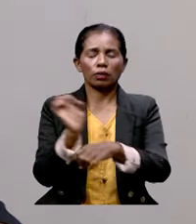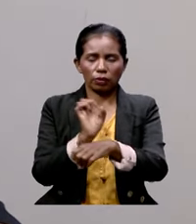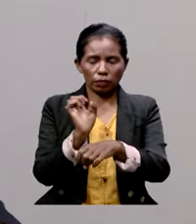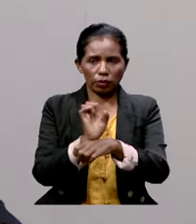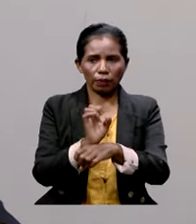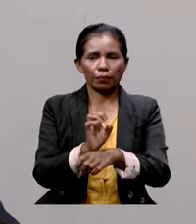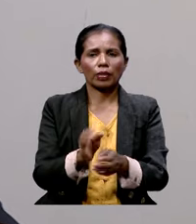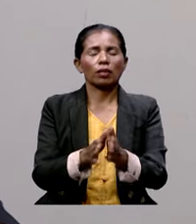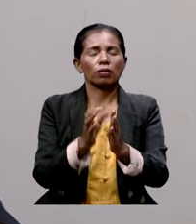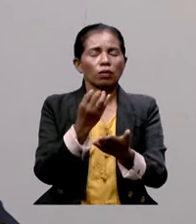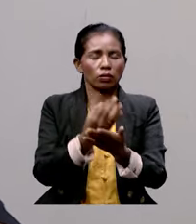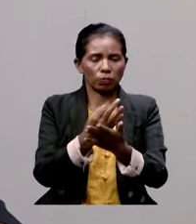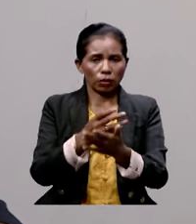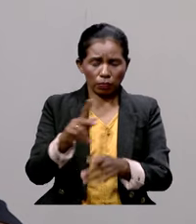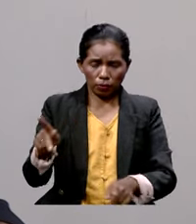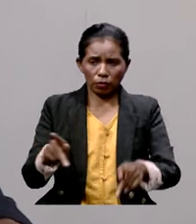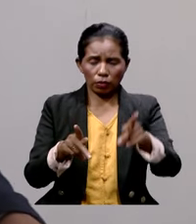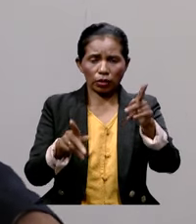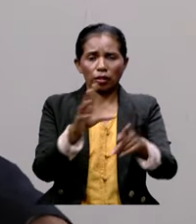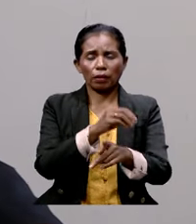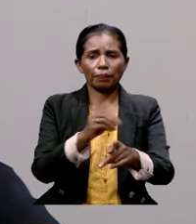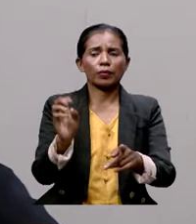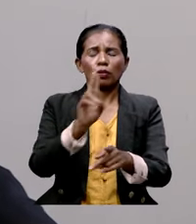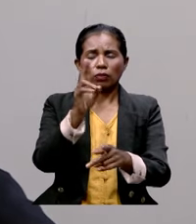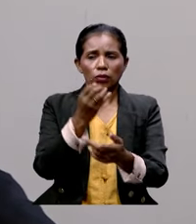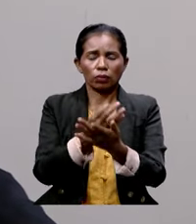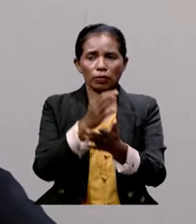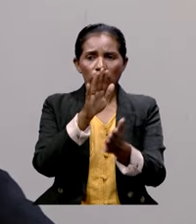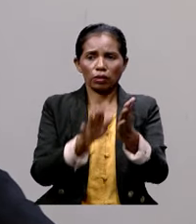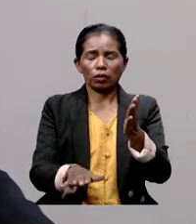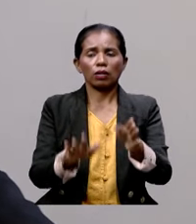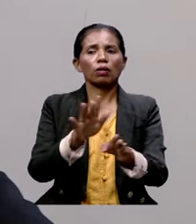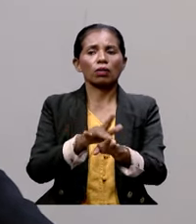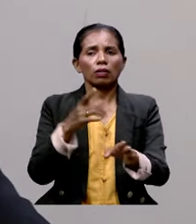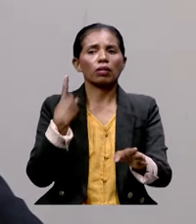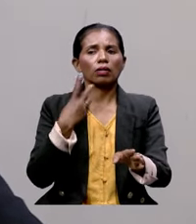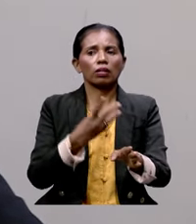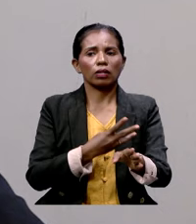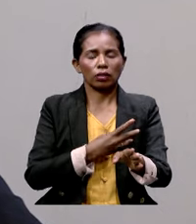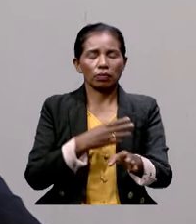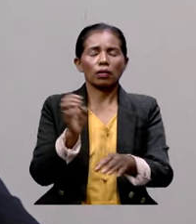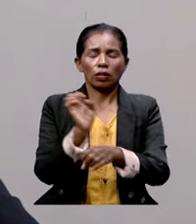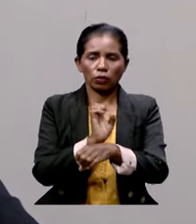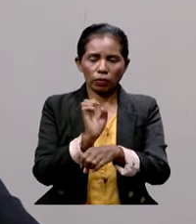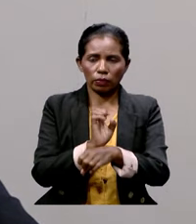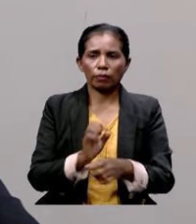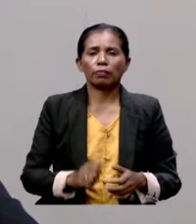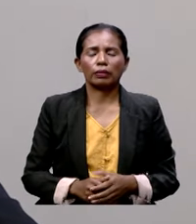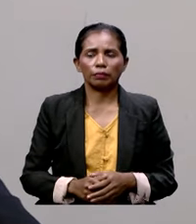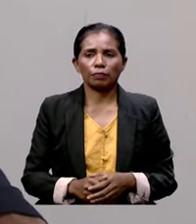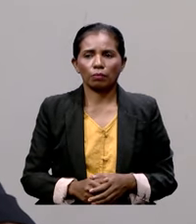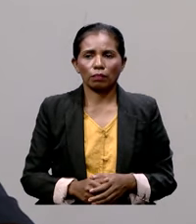depende das despesas públicas, enquanto a execução orçamento não é mais aqui, né, afeta que elas vai estar no crescimento econômico. Portanto,